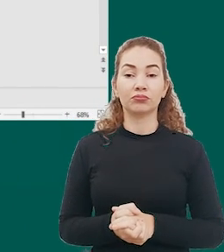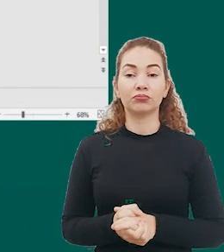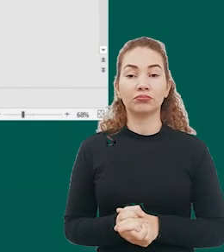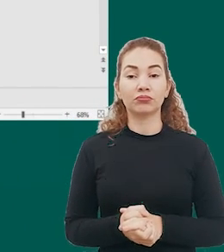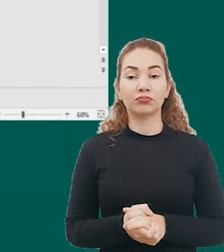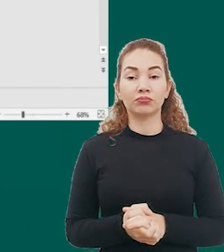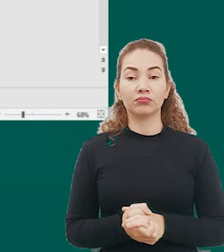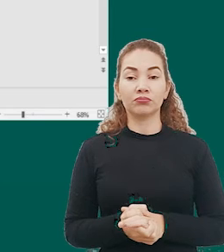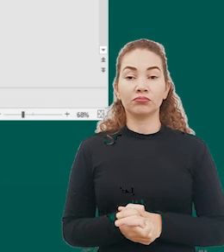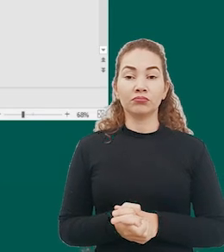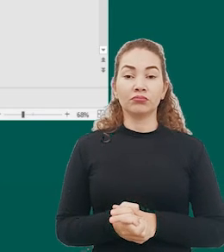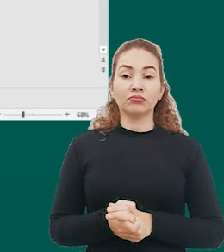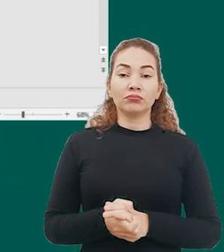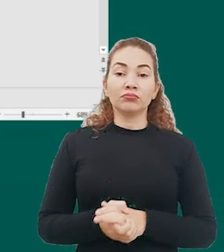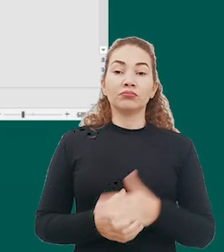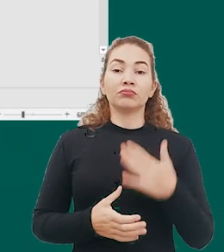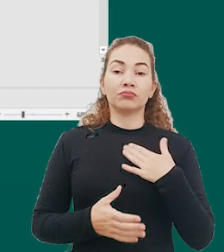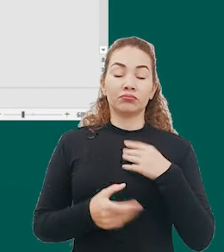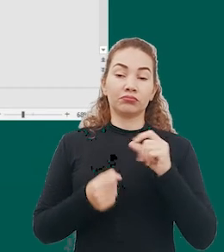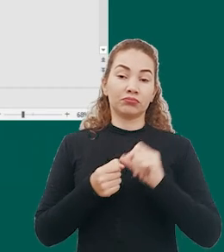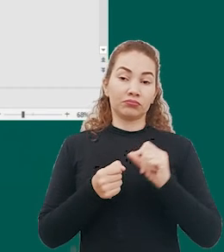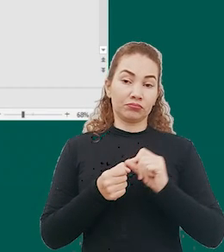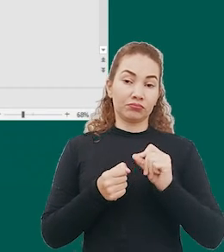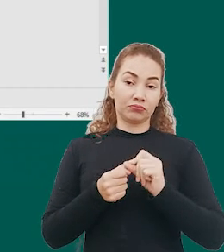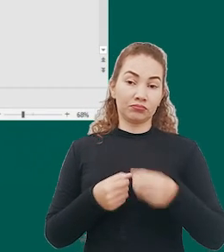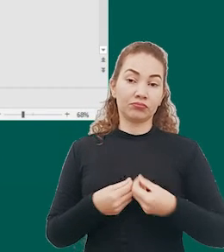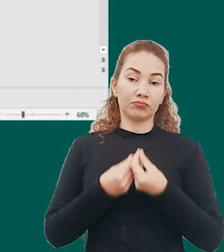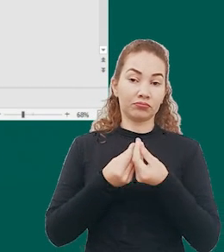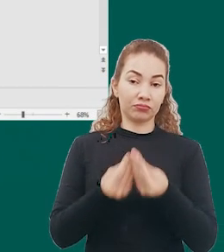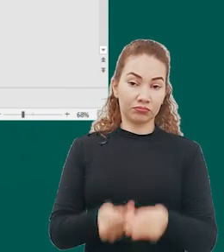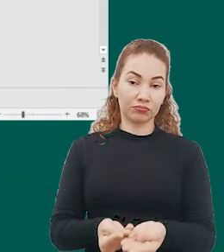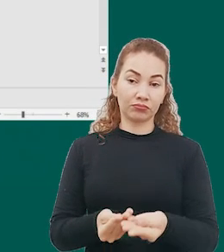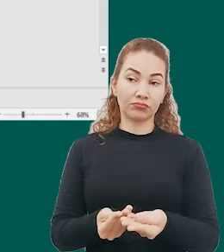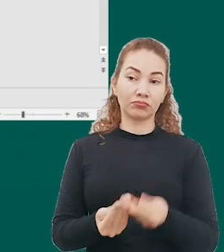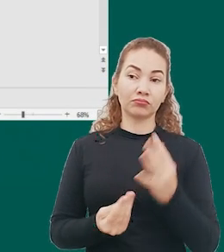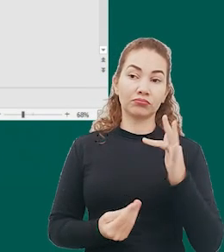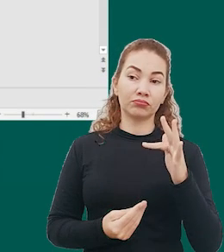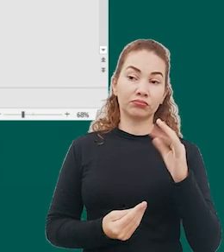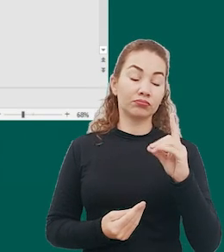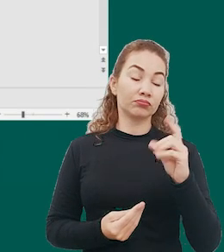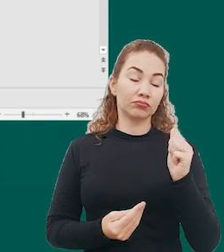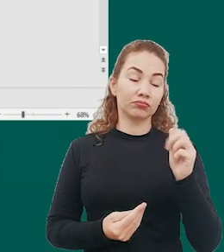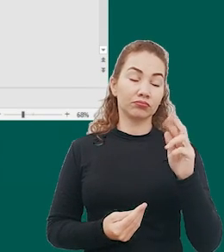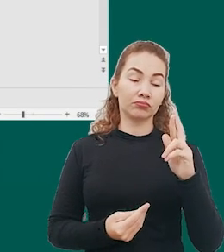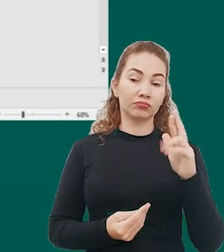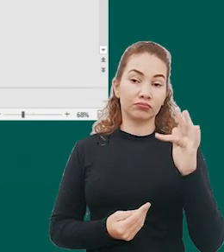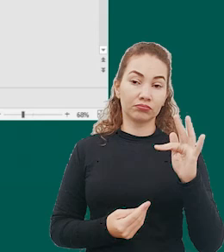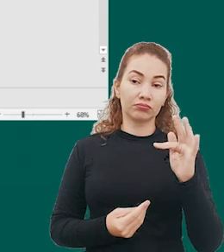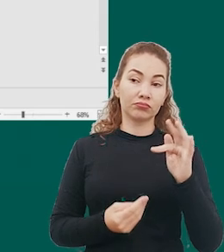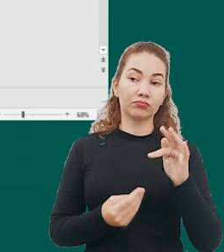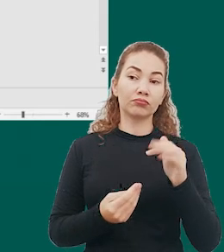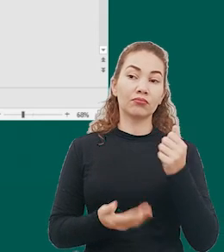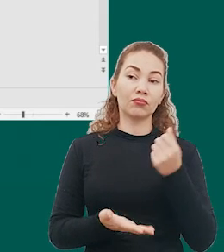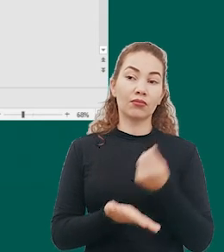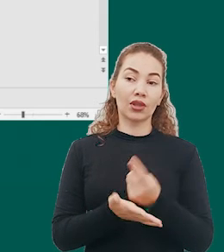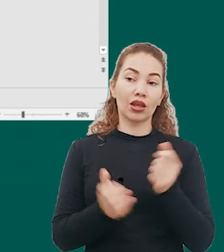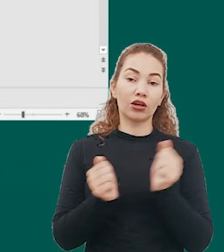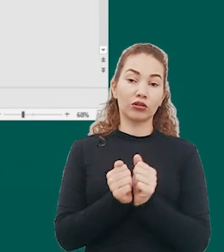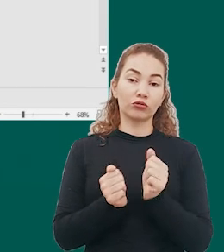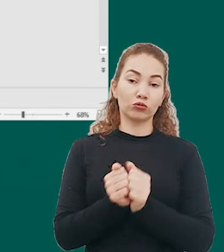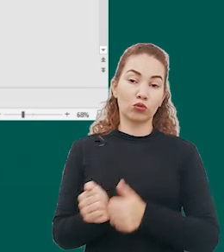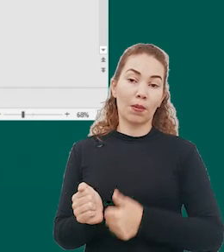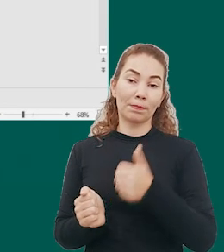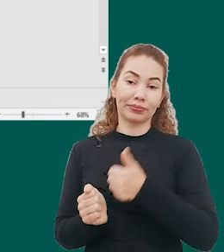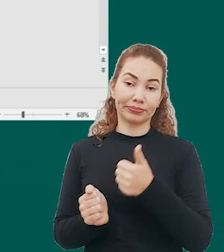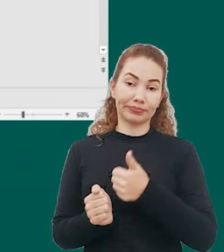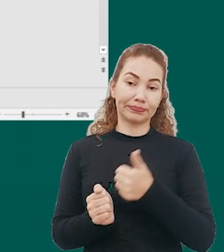valor. Quando nós fizemos doação, o DARF da doação, ele vem para ser pago junto com a primeira